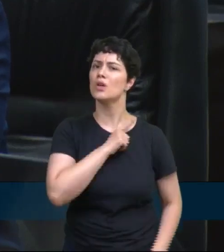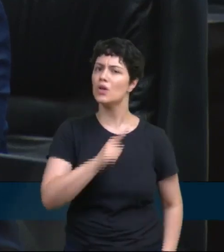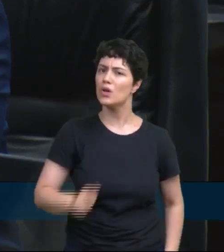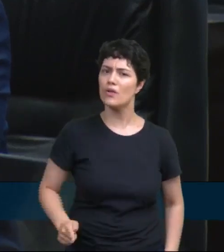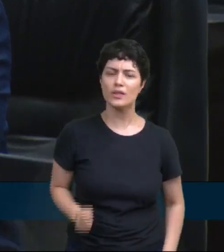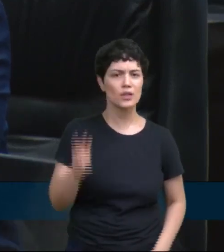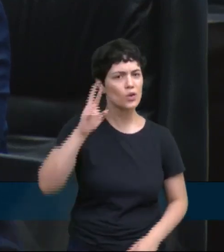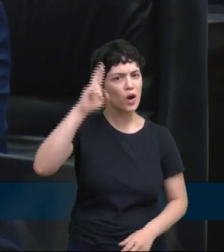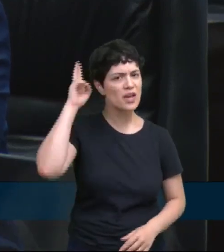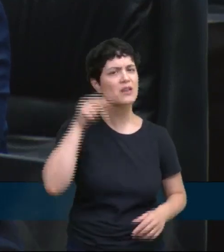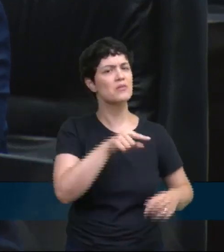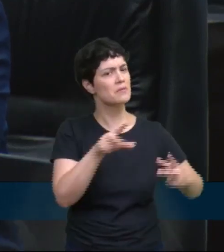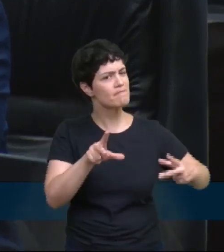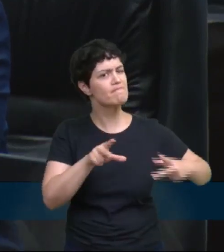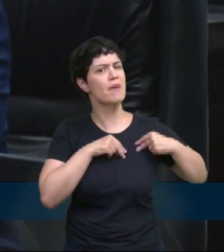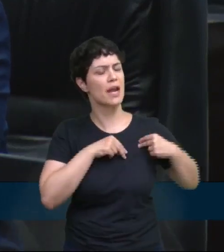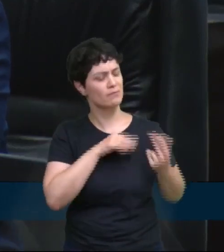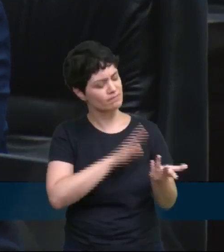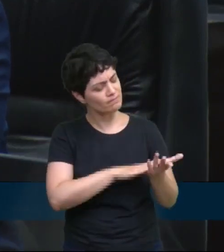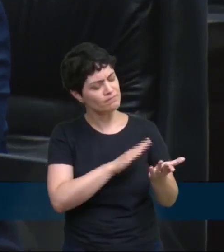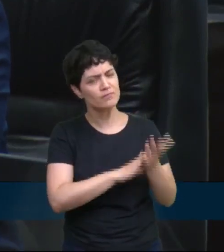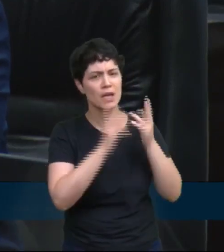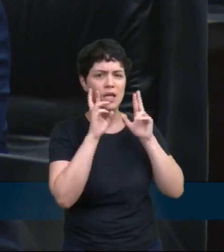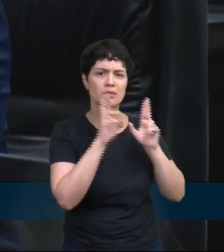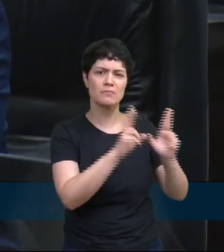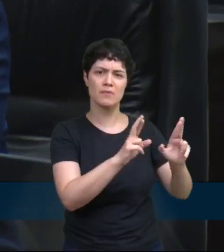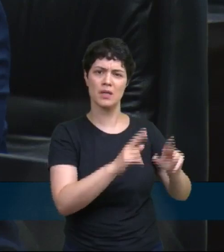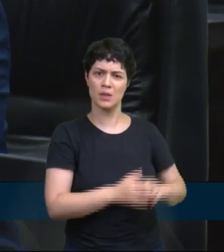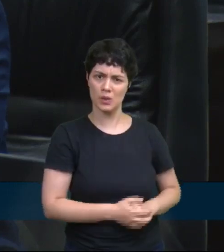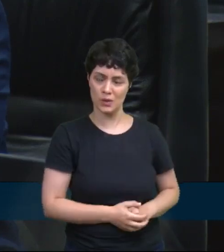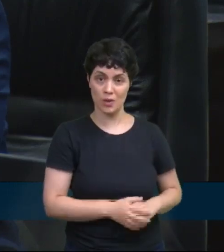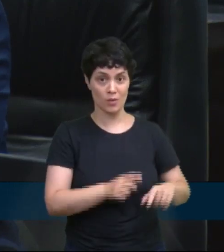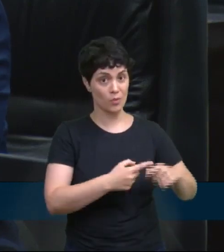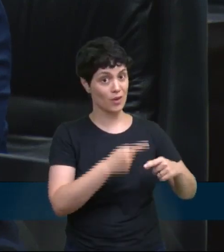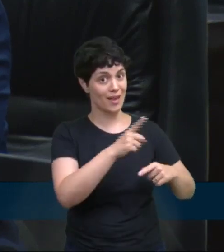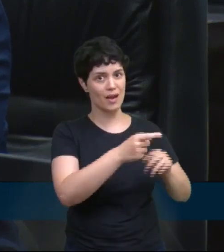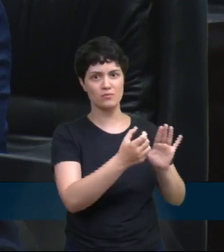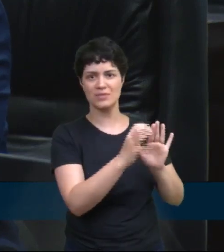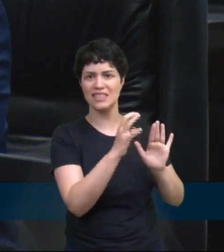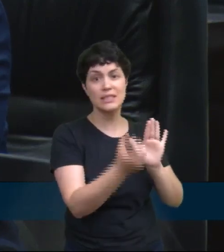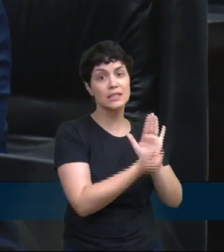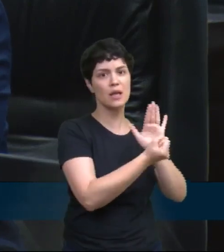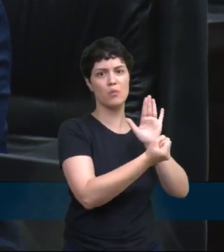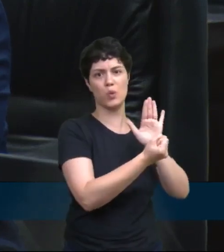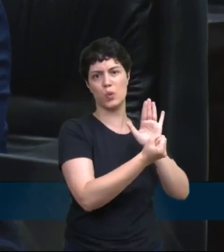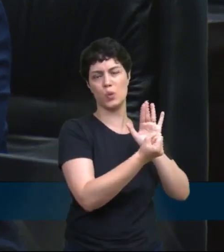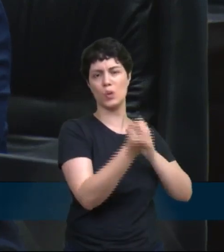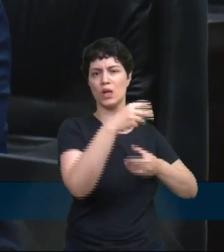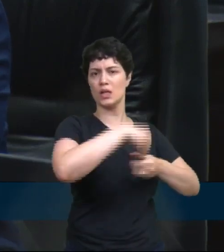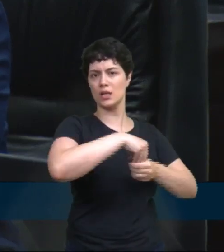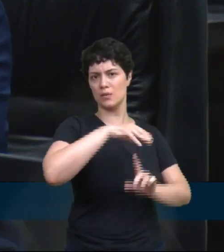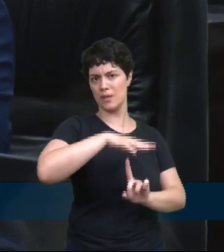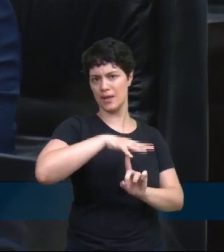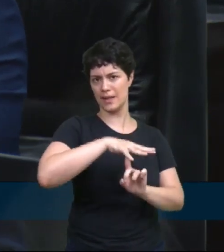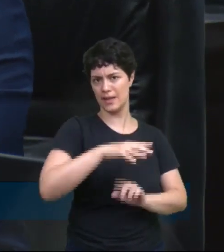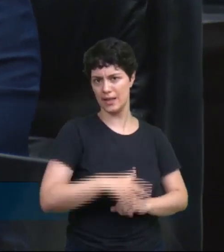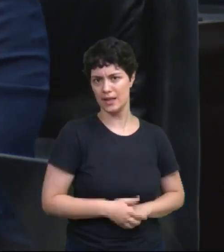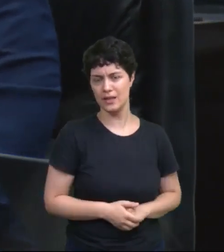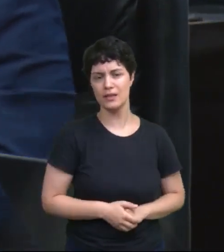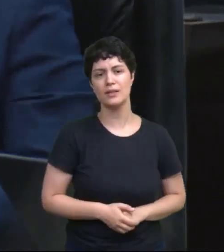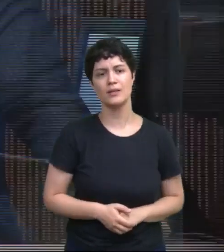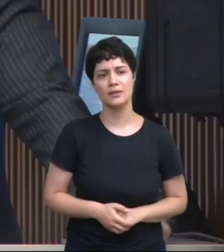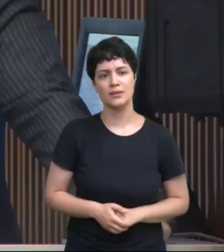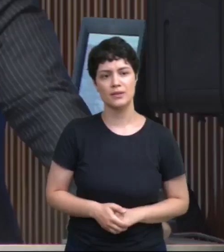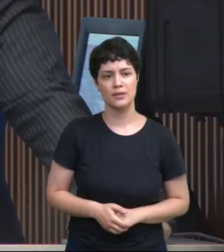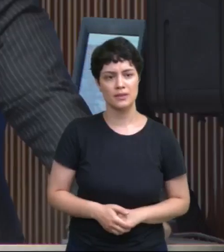todo o nosso apreço e nosso respeito pelo símbolo que ele representa hoje no estado do Paraná.